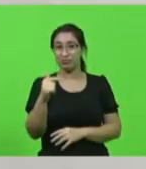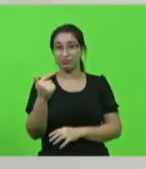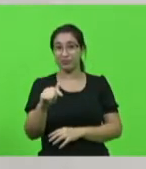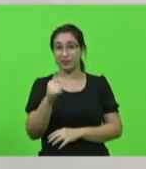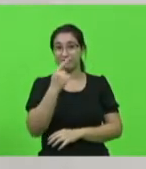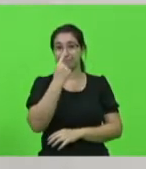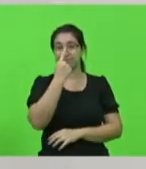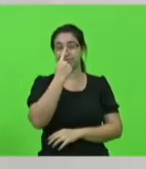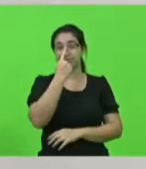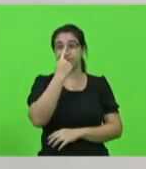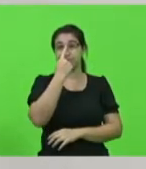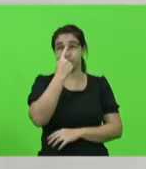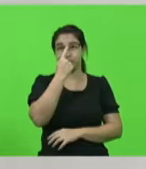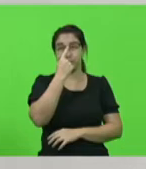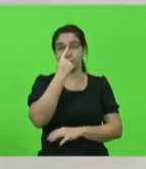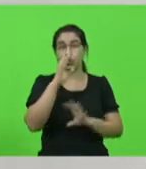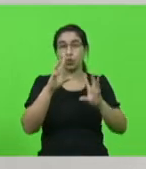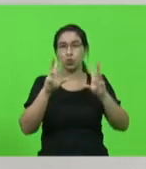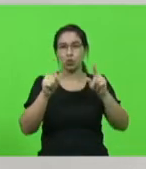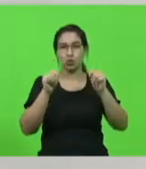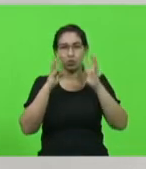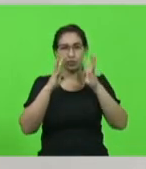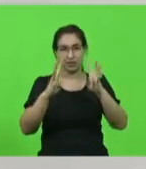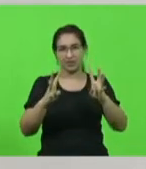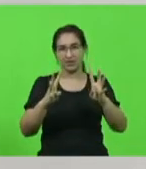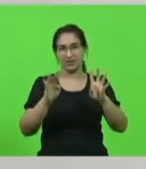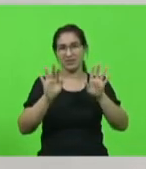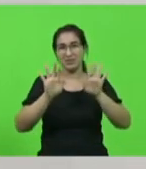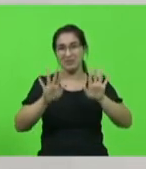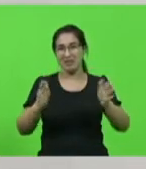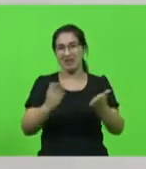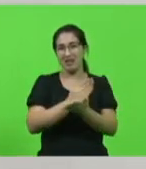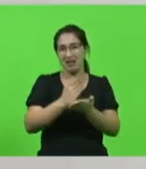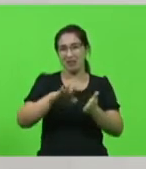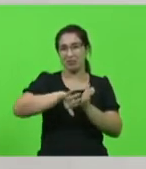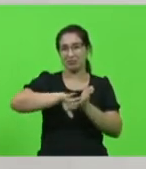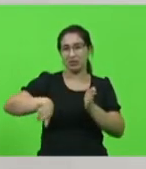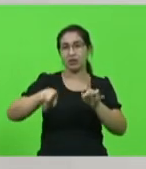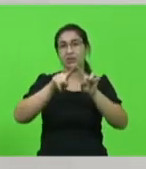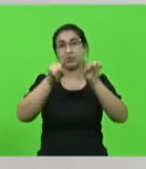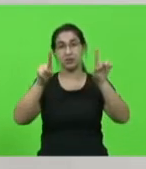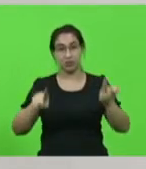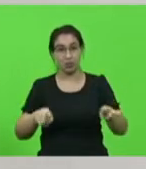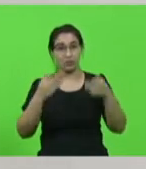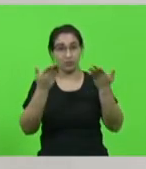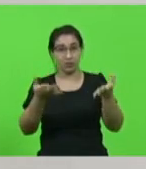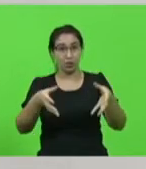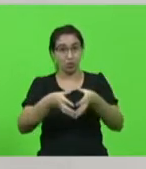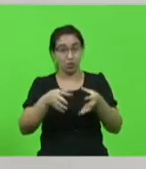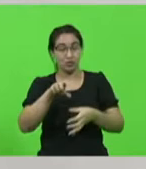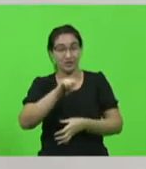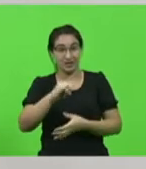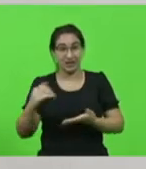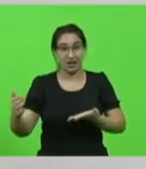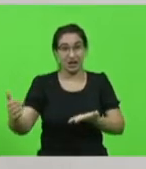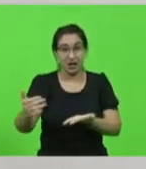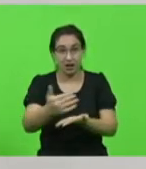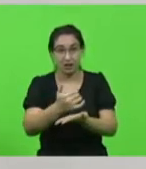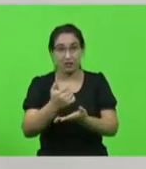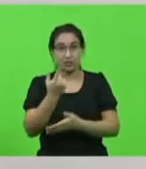Em absolutamente tudo, menos naquilo que é necessário. Servidores, estou avisando, se não tiver arrecadação, não tem